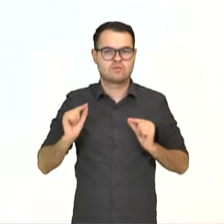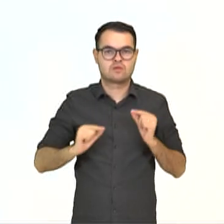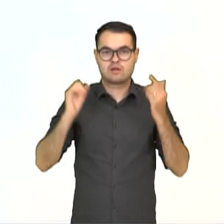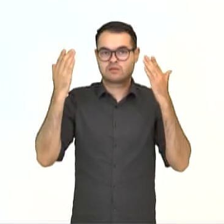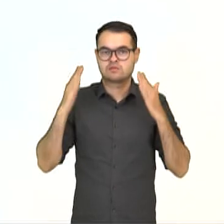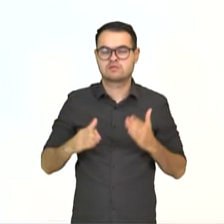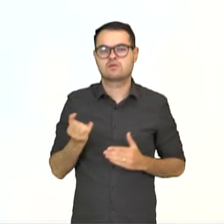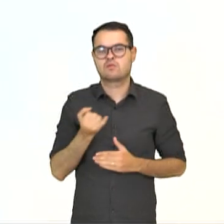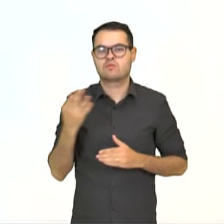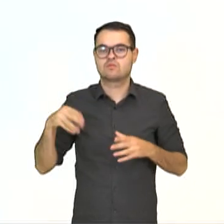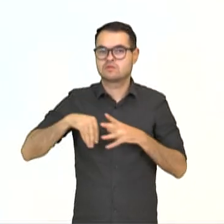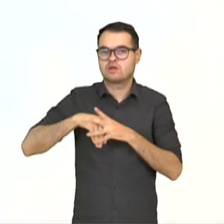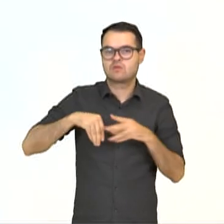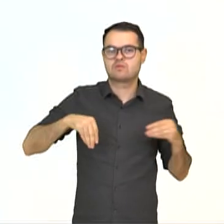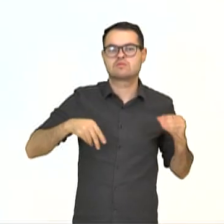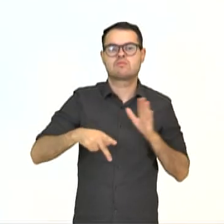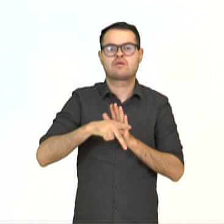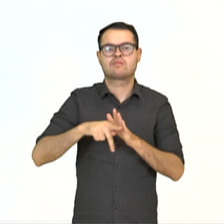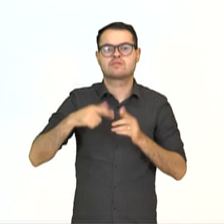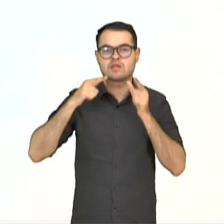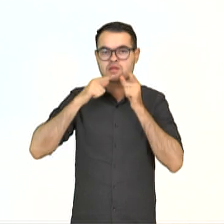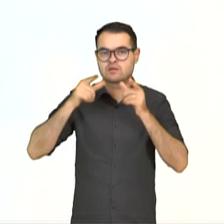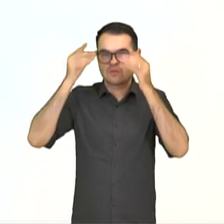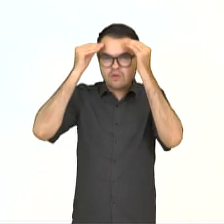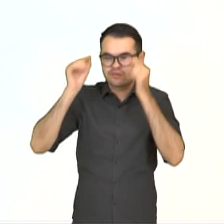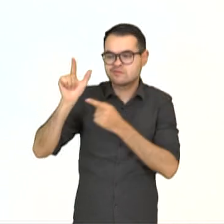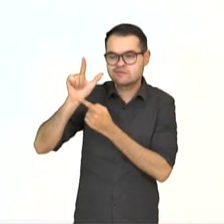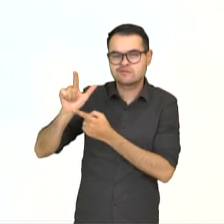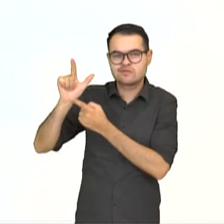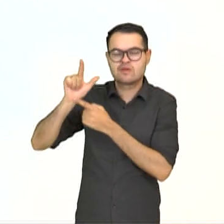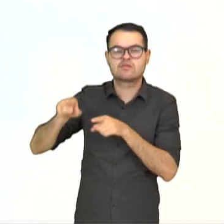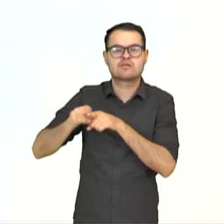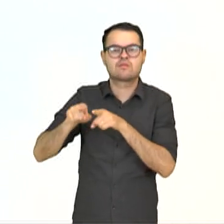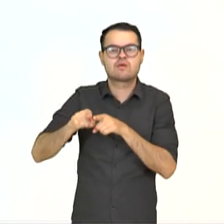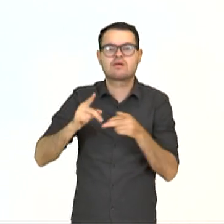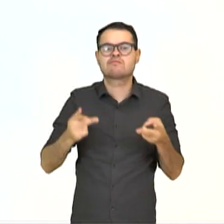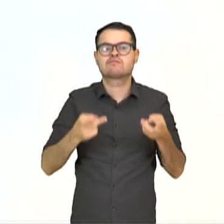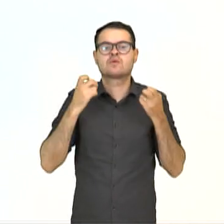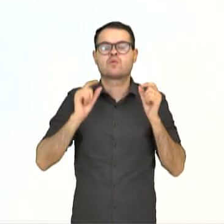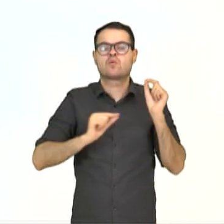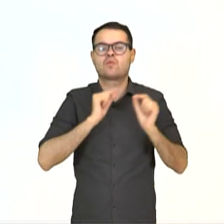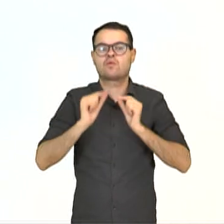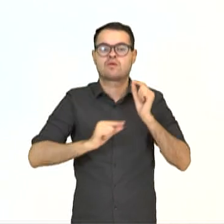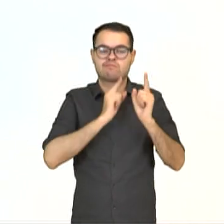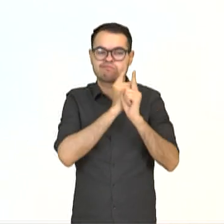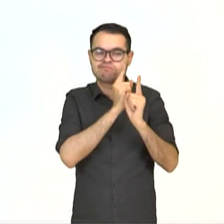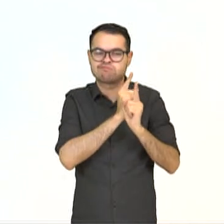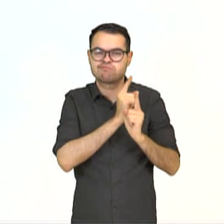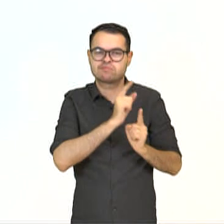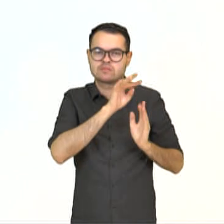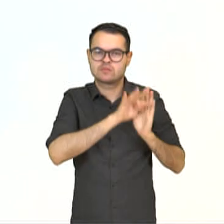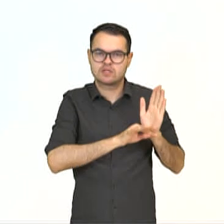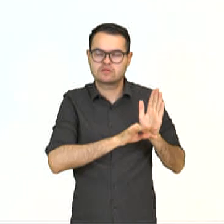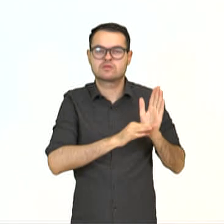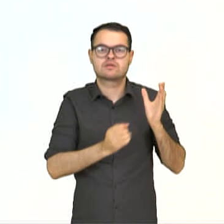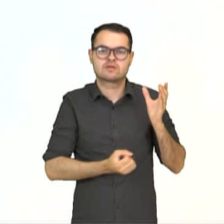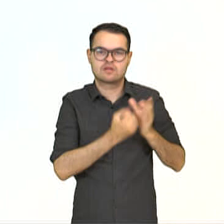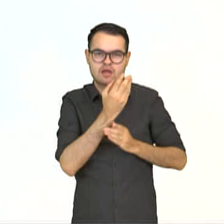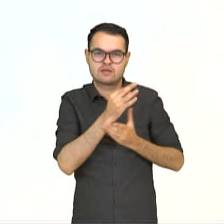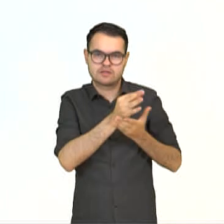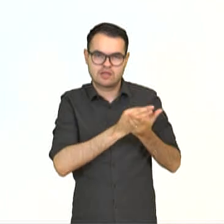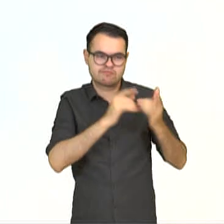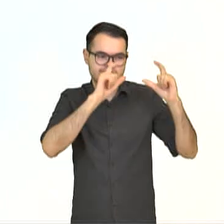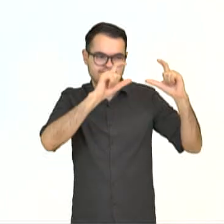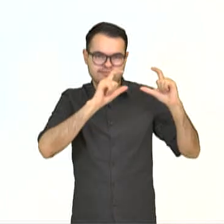alguns recursos próprios da linguagem literária, também vamos identificar elementos do texto e criar textos em